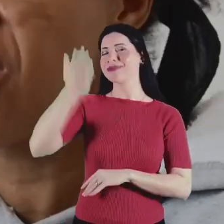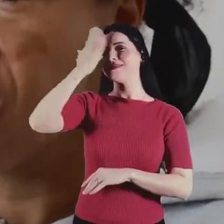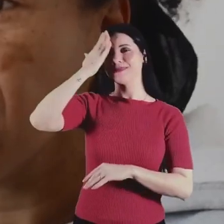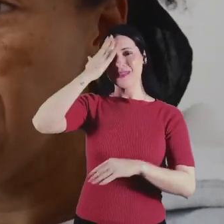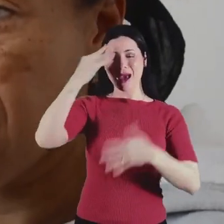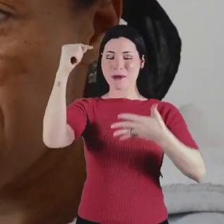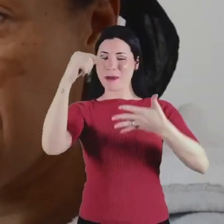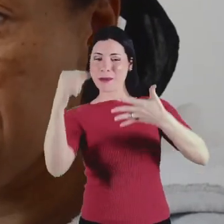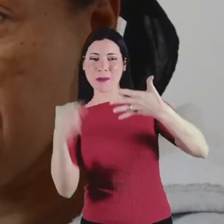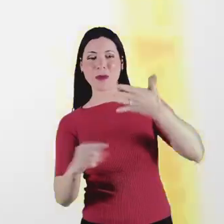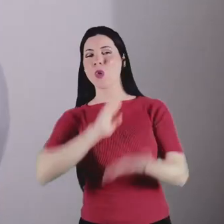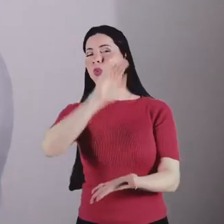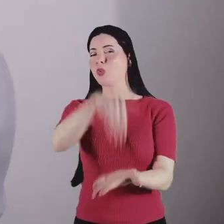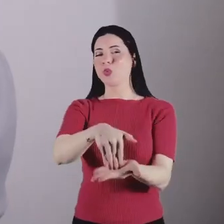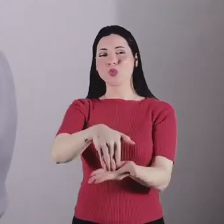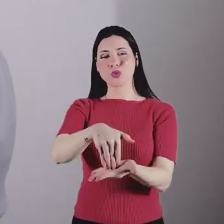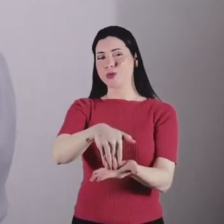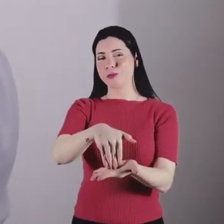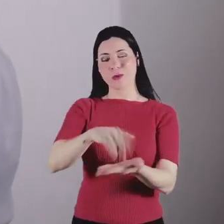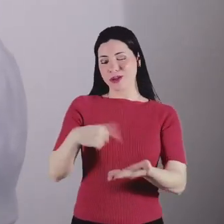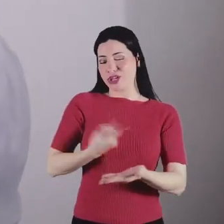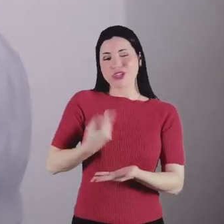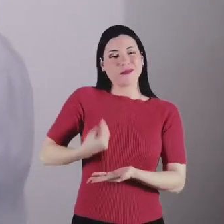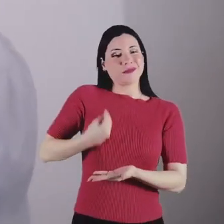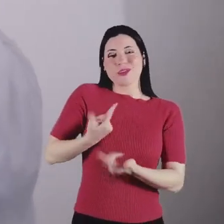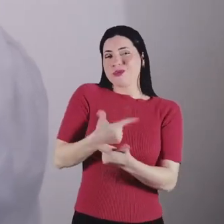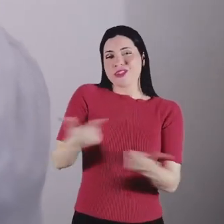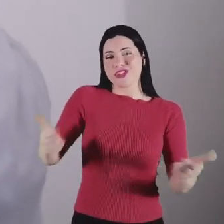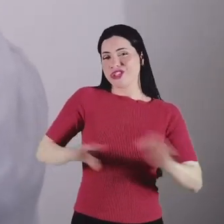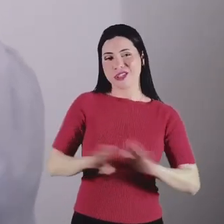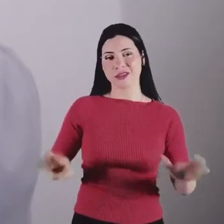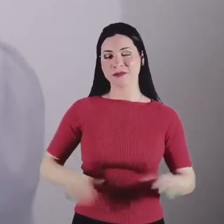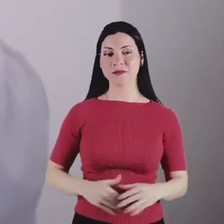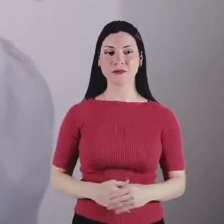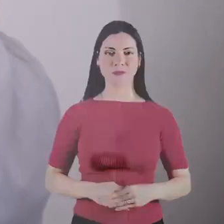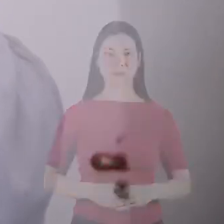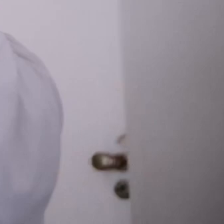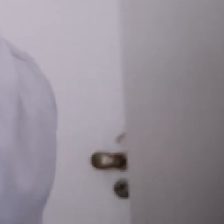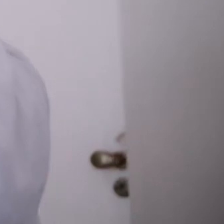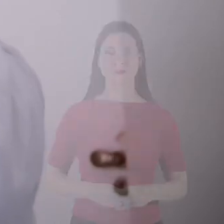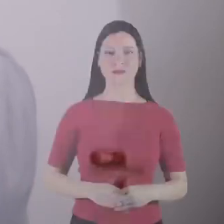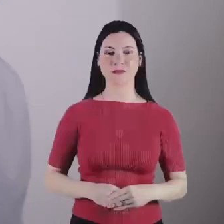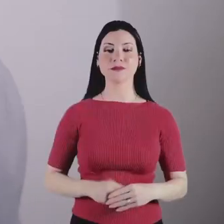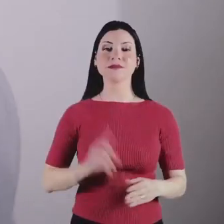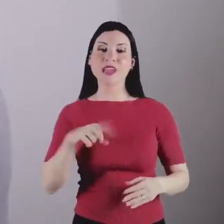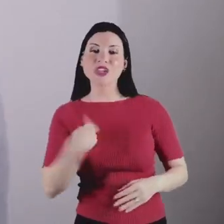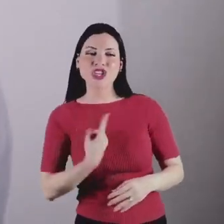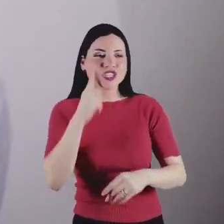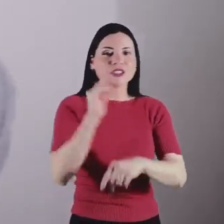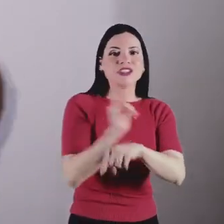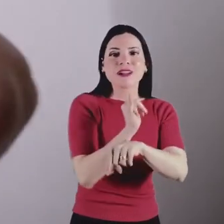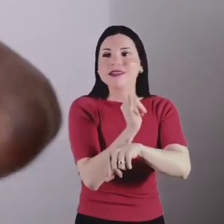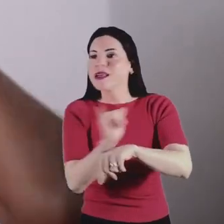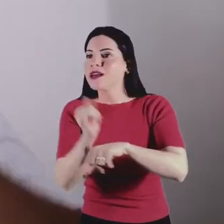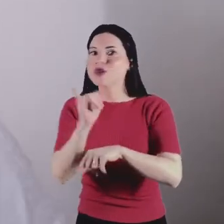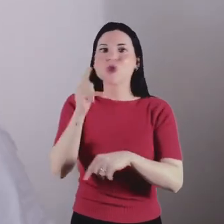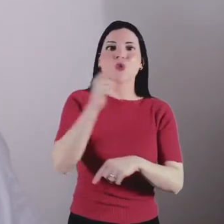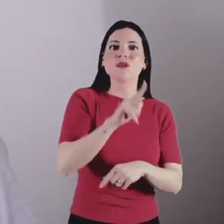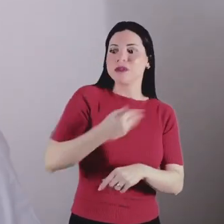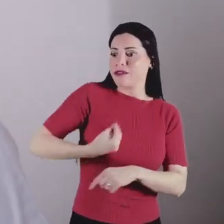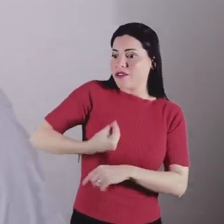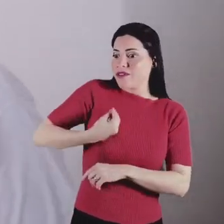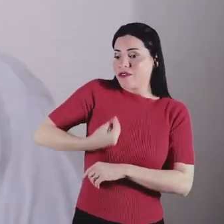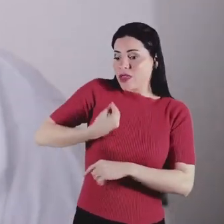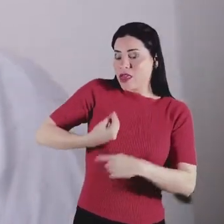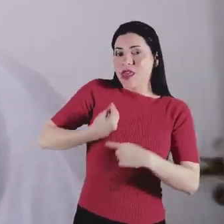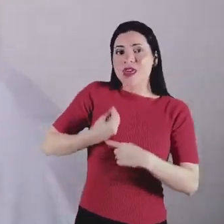não existiria nessa lista. É a gente procurando um meio de sobreviver